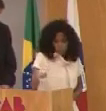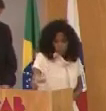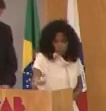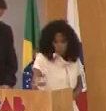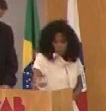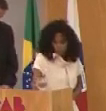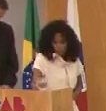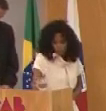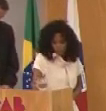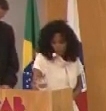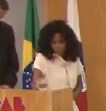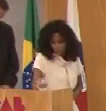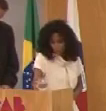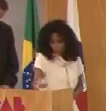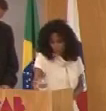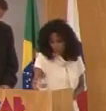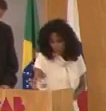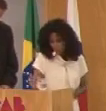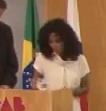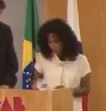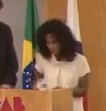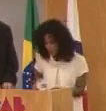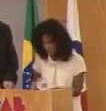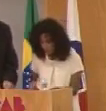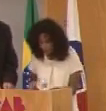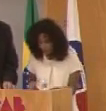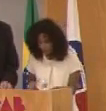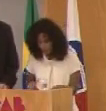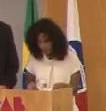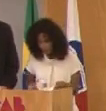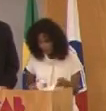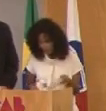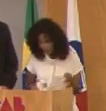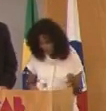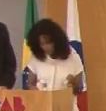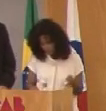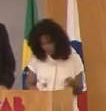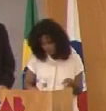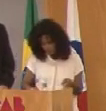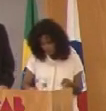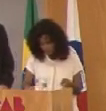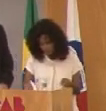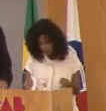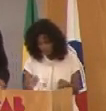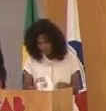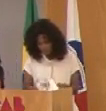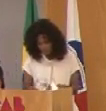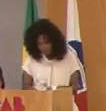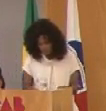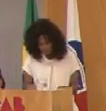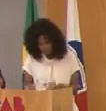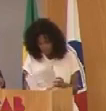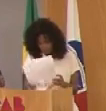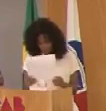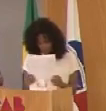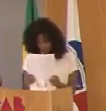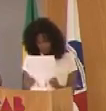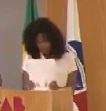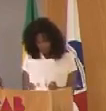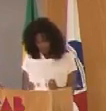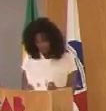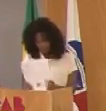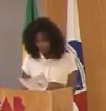explica um pouco, talvez, o que estejamos vivendo. Ela faz uma análise dessa chegada